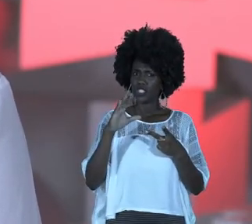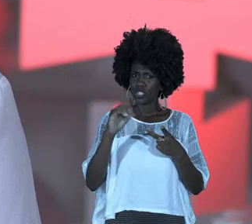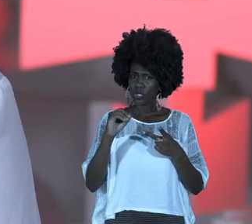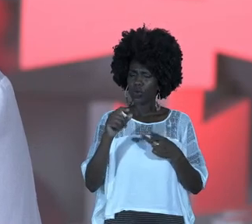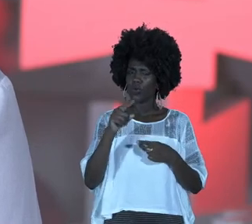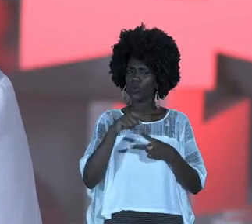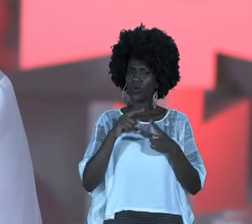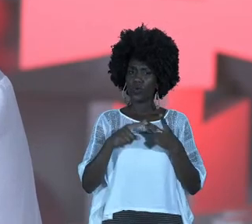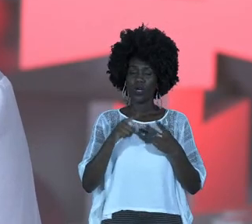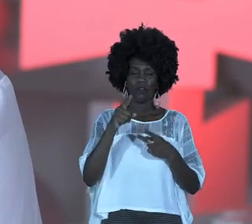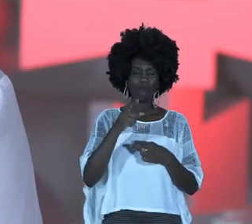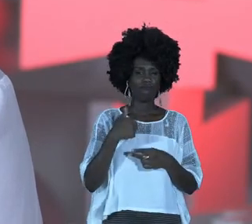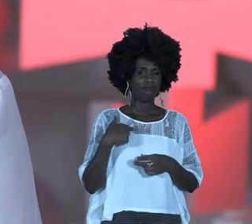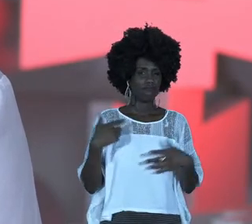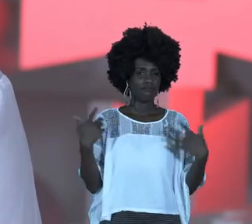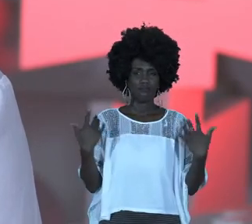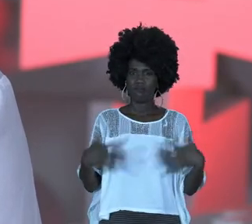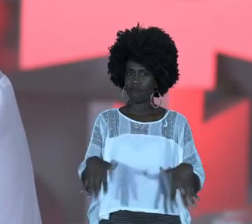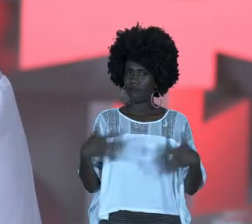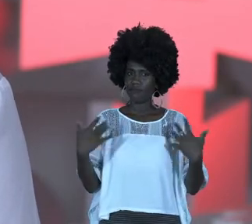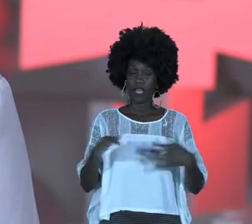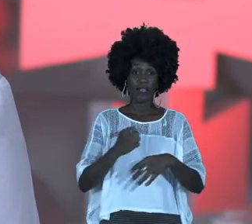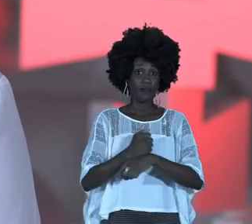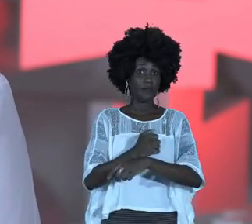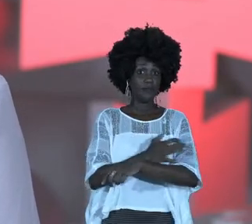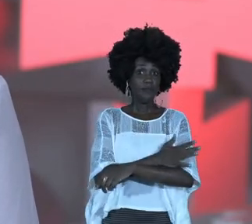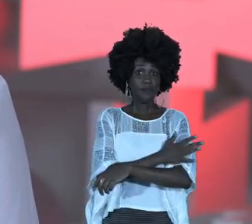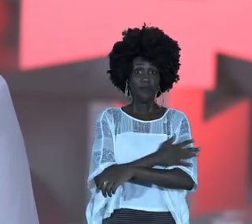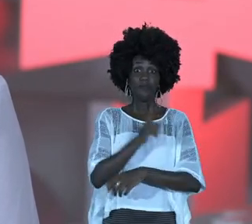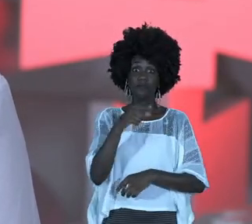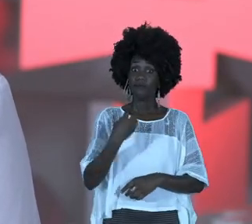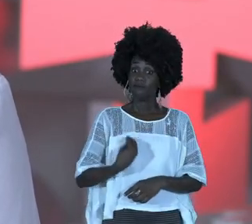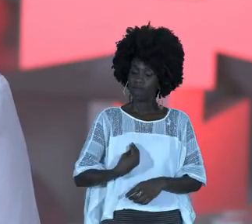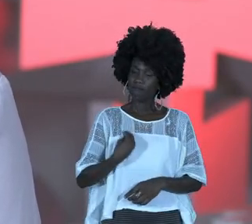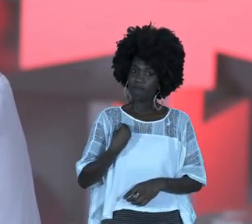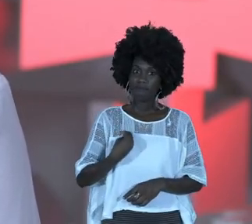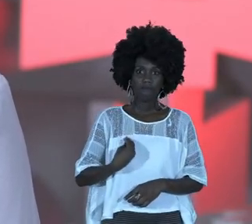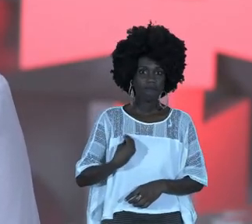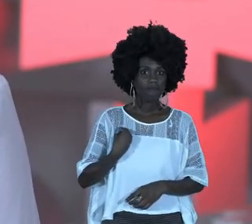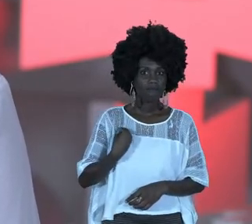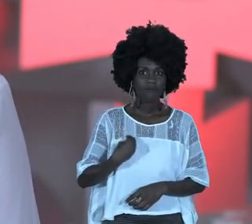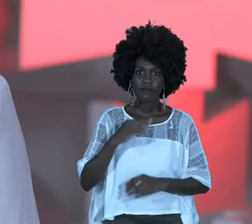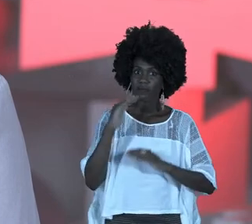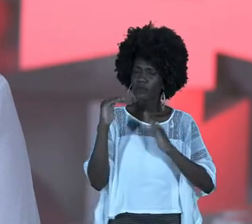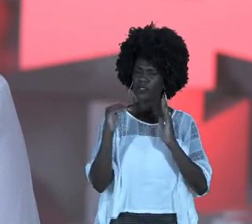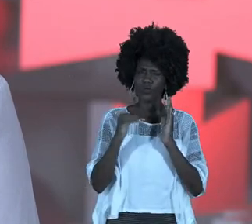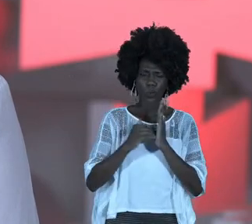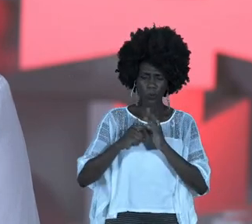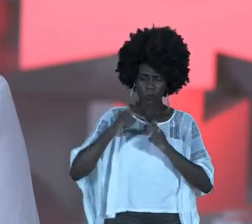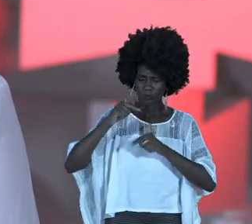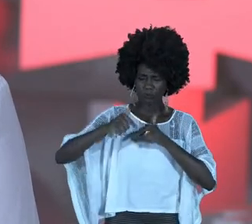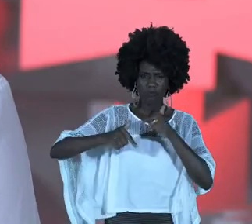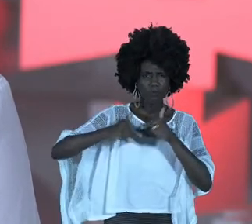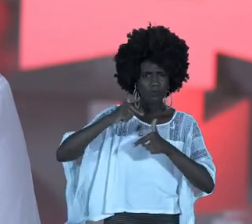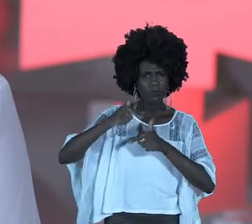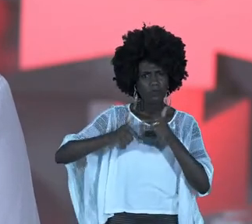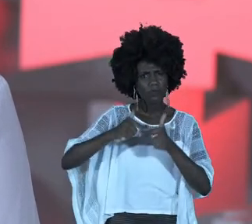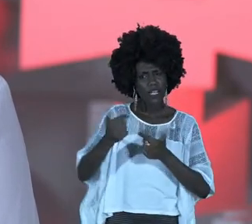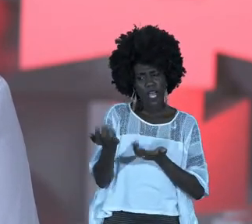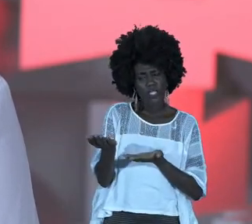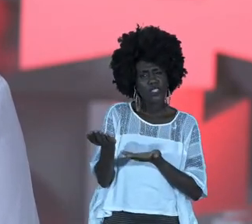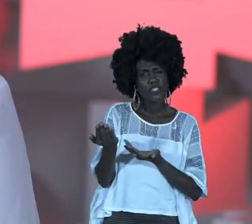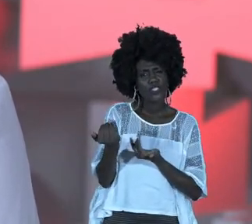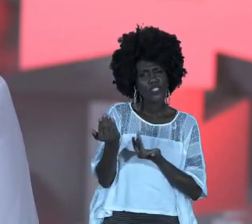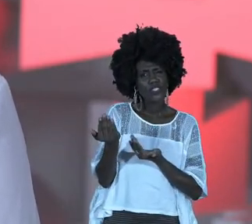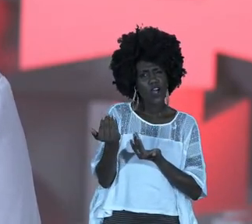Liberato. E foi muito emocionante, porque é um depoimento vivo, né, de todo o empenho que esses jovens